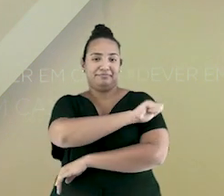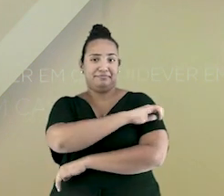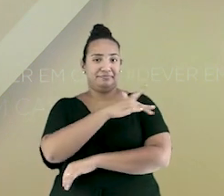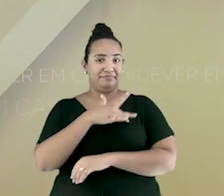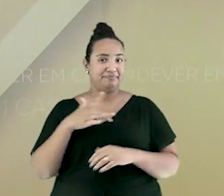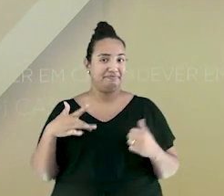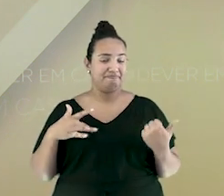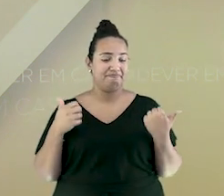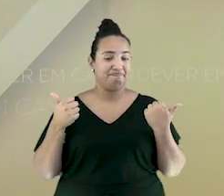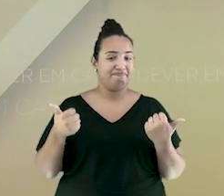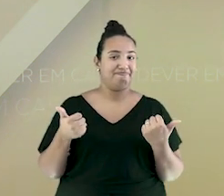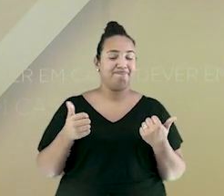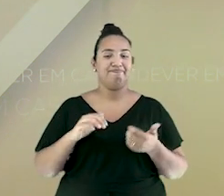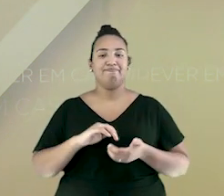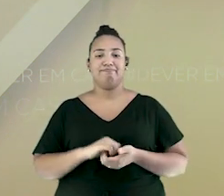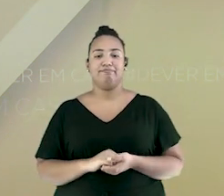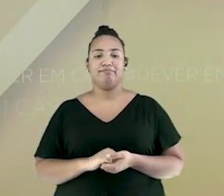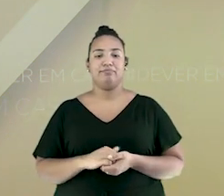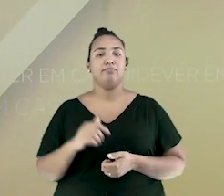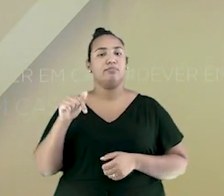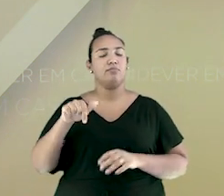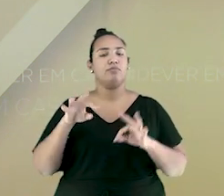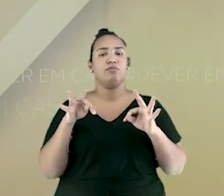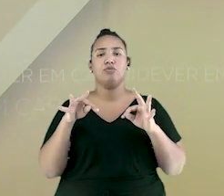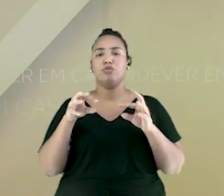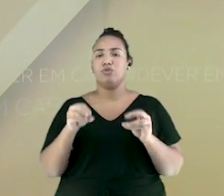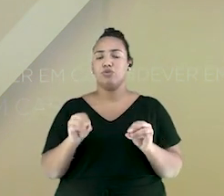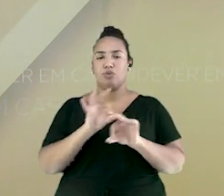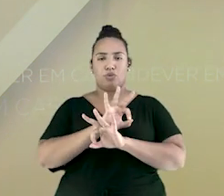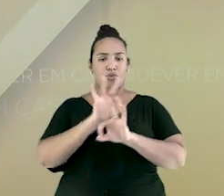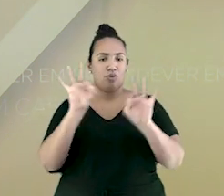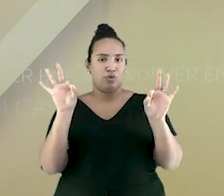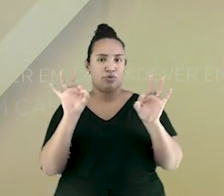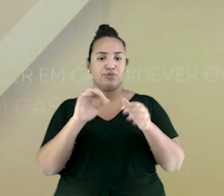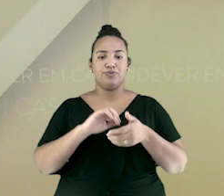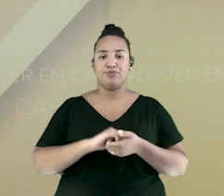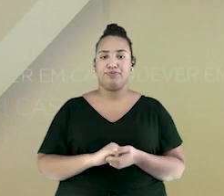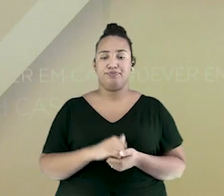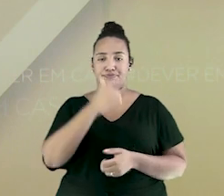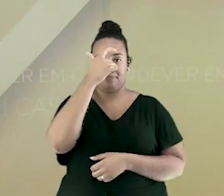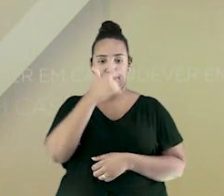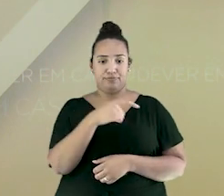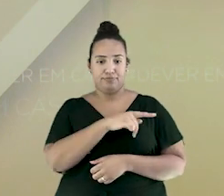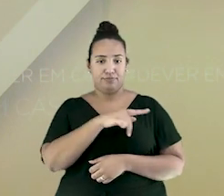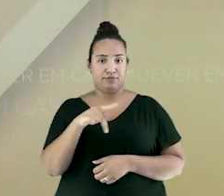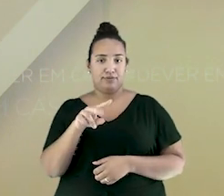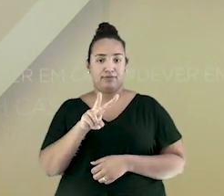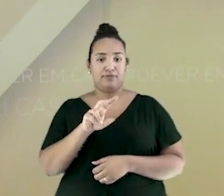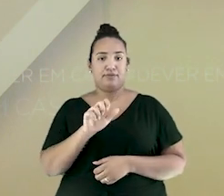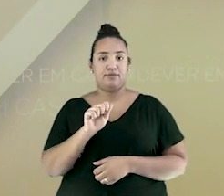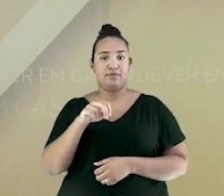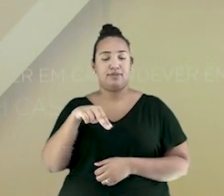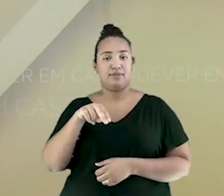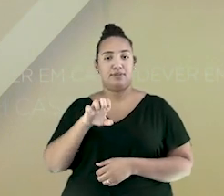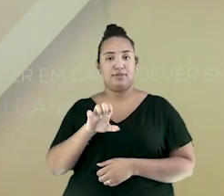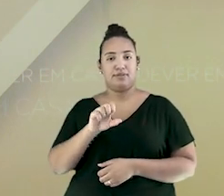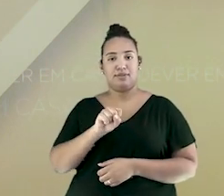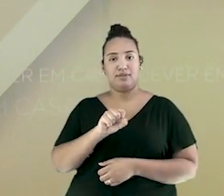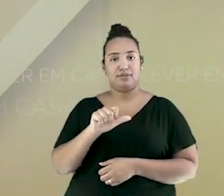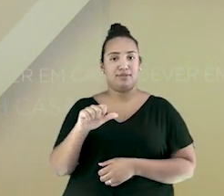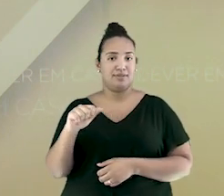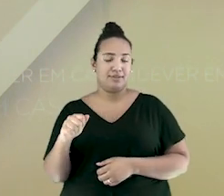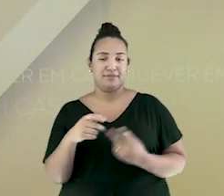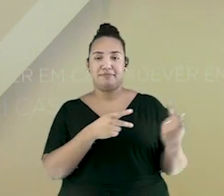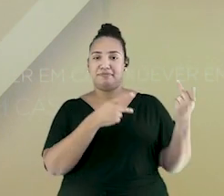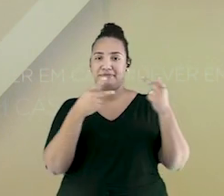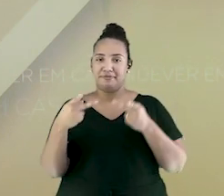Olá, estudantes! Tudo certo por aí? Por aqui está tudo ótimo. Eu sou a professora Vanessa.